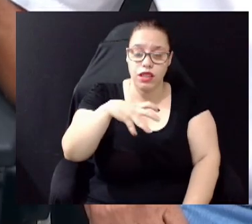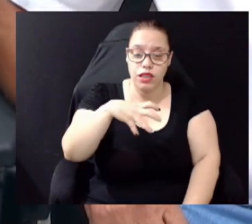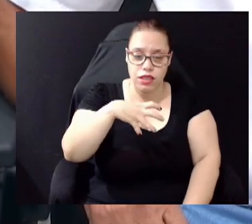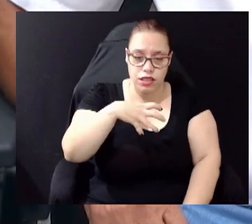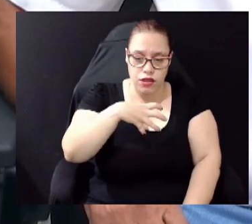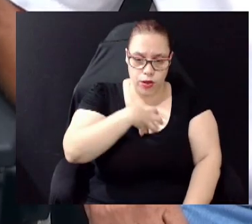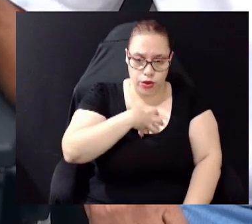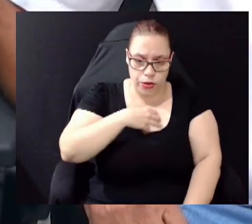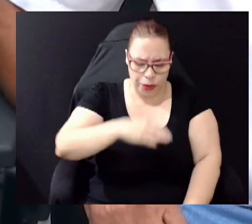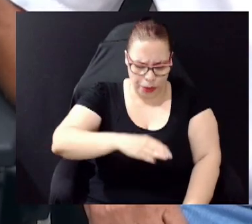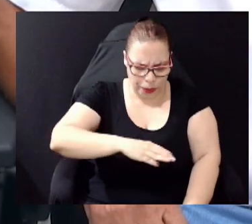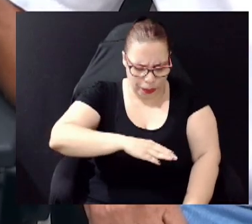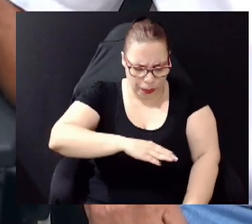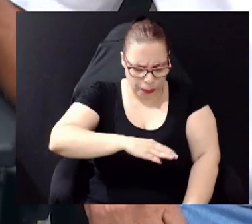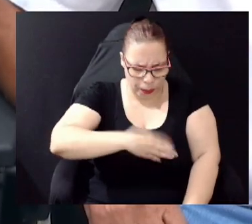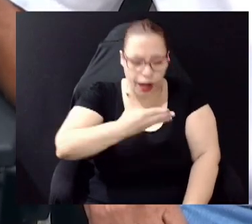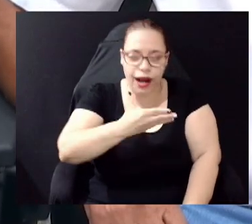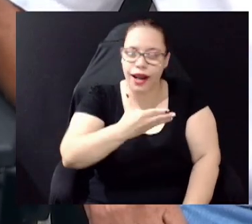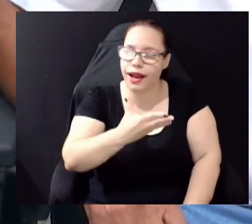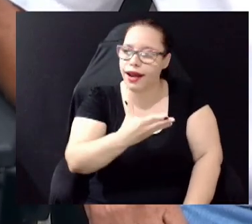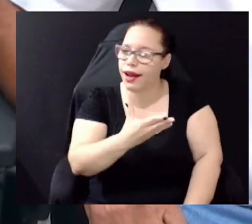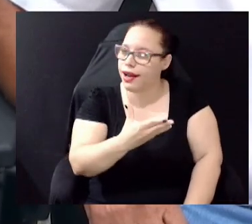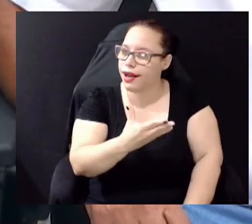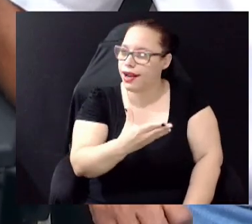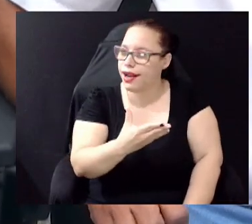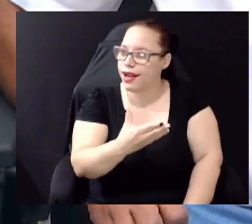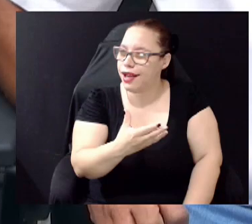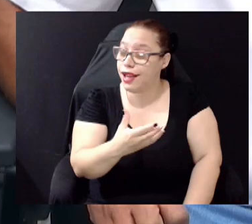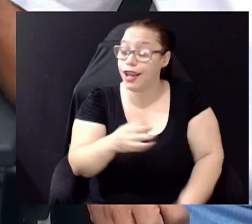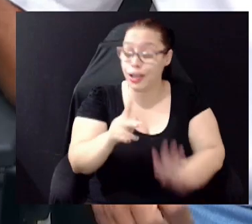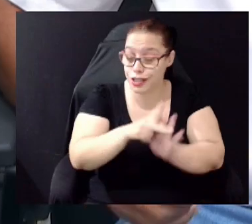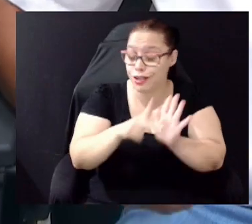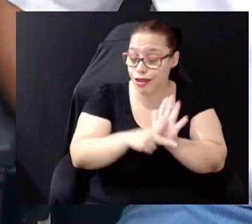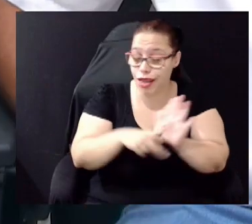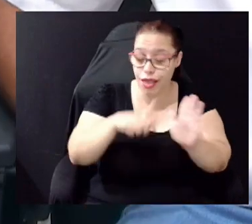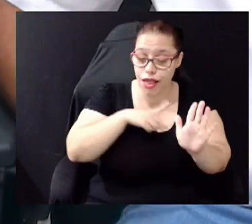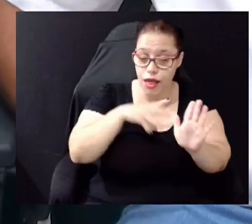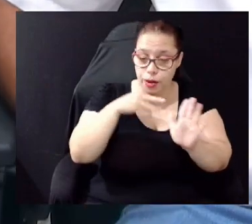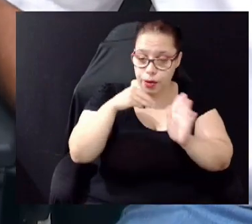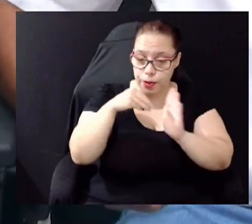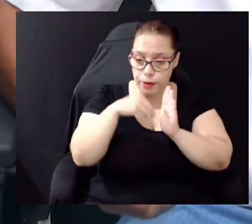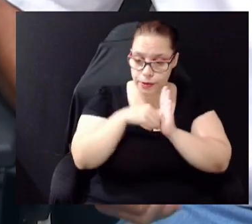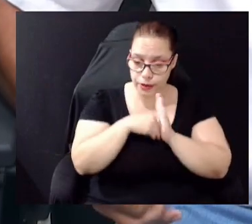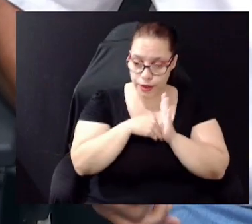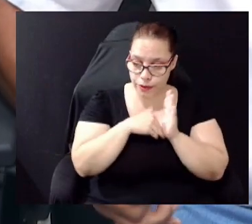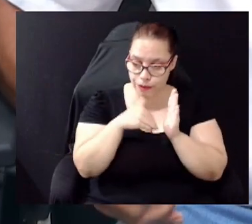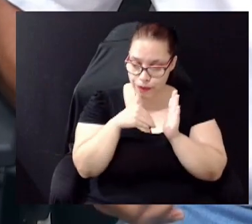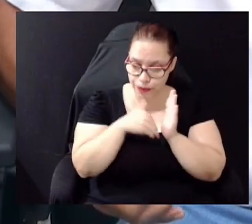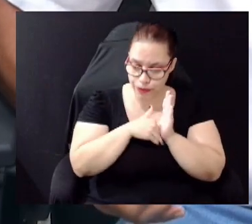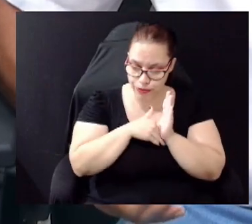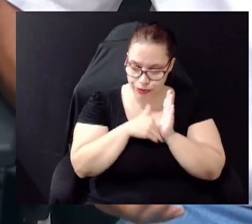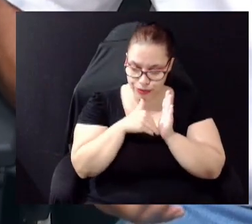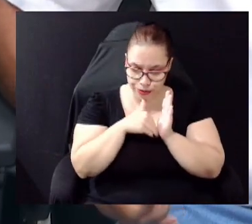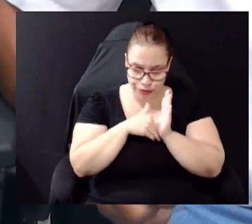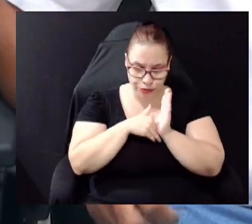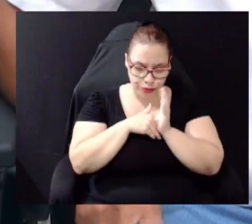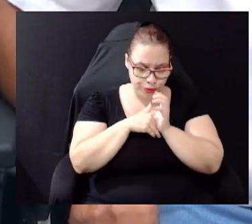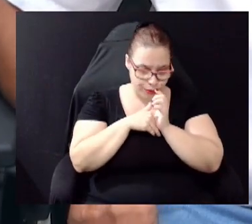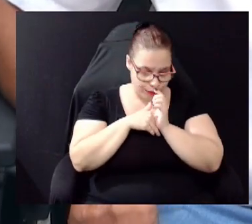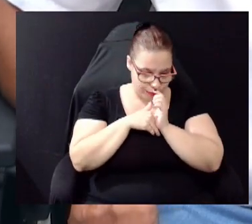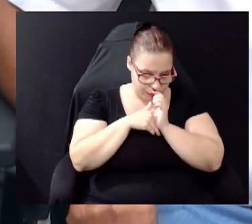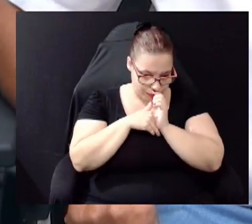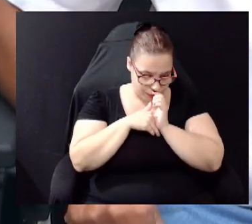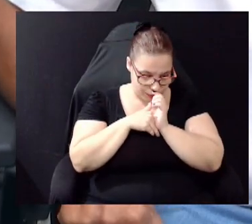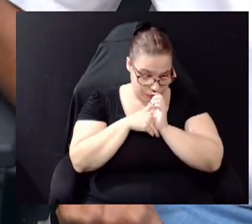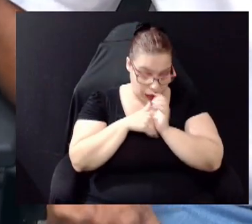para a gente, porque muitas vezes a gente tem projeto que a gente guarda e a gente não consegue expressar, não consegue